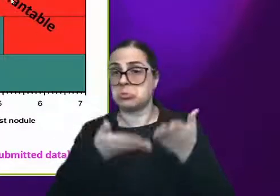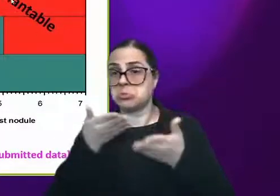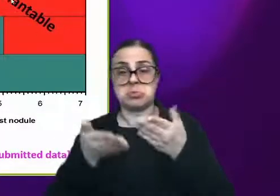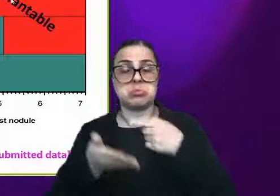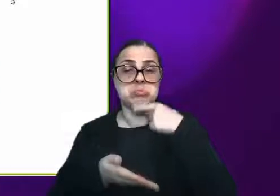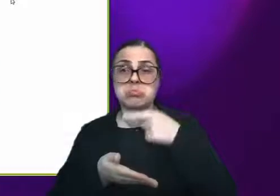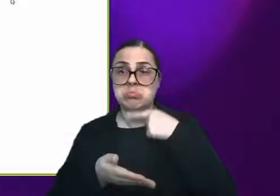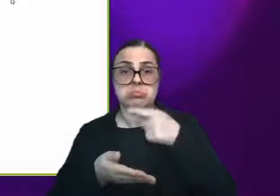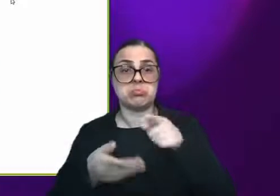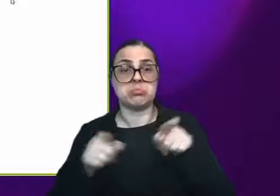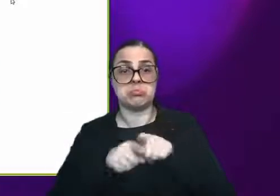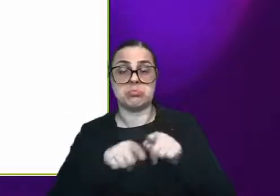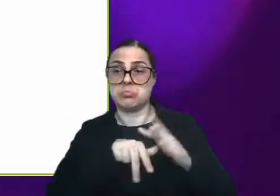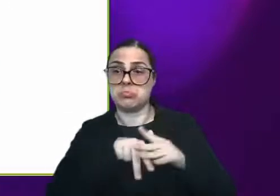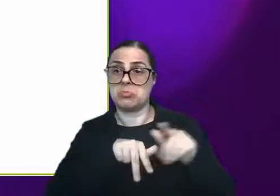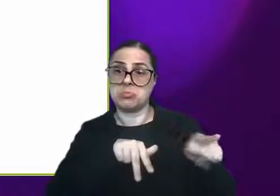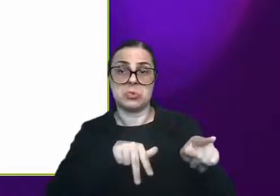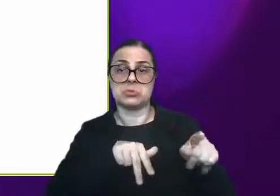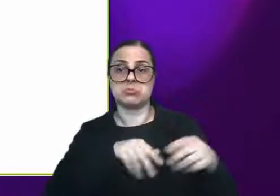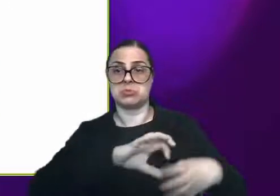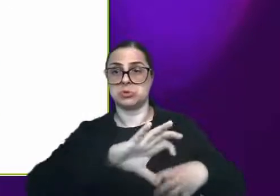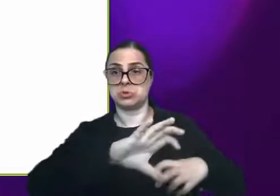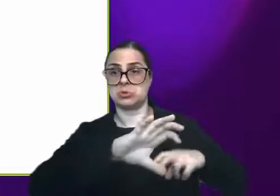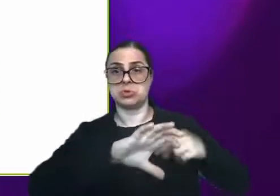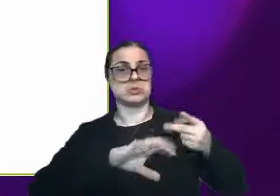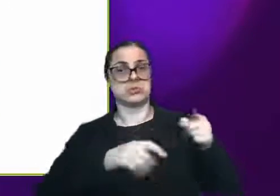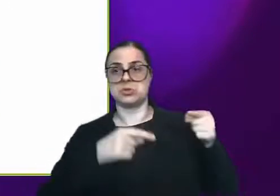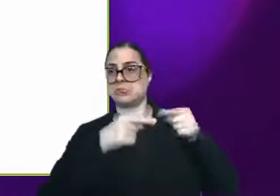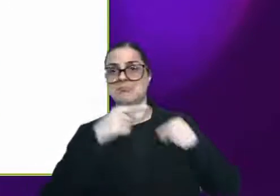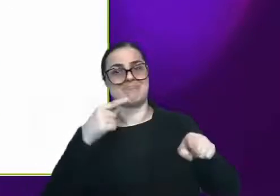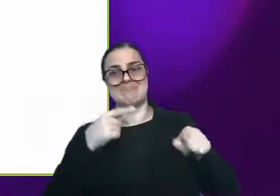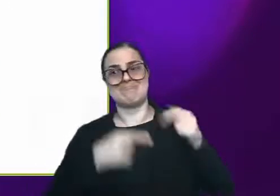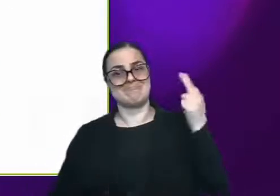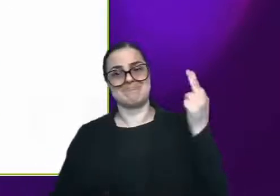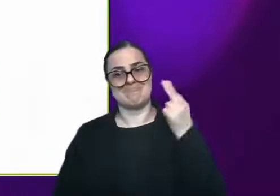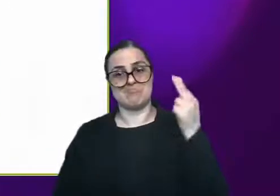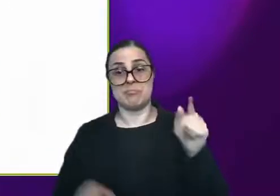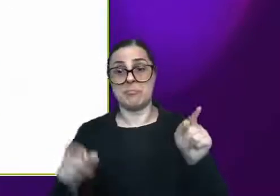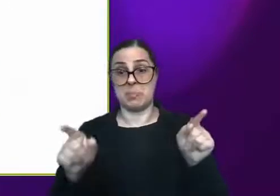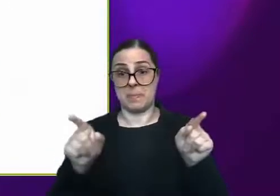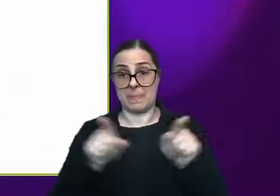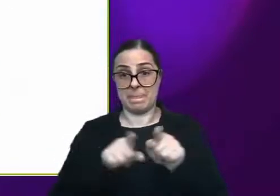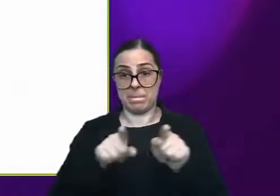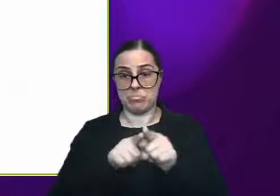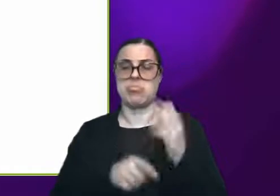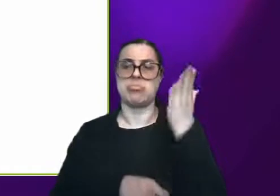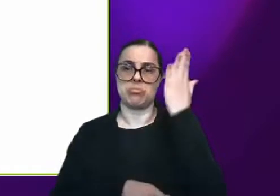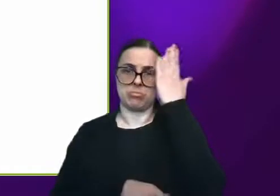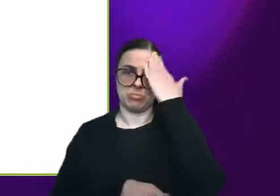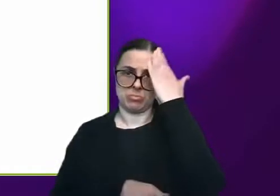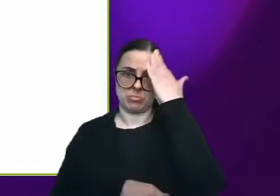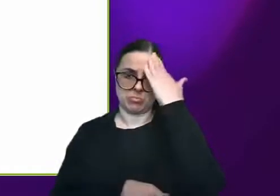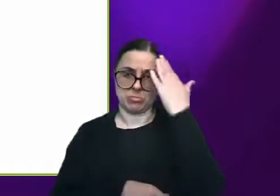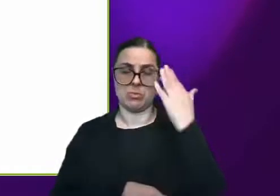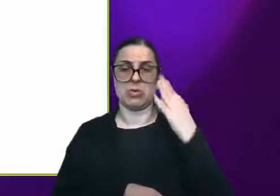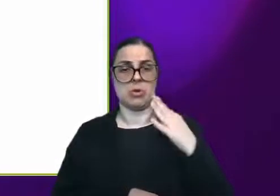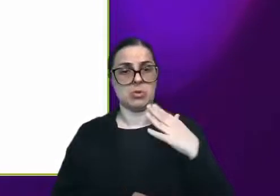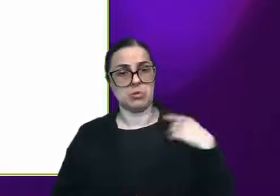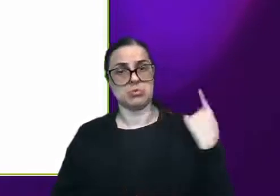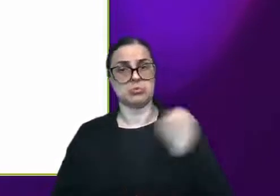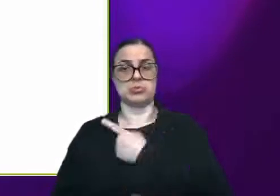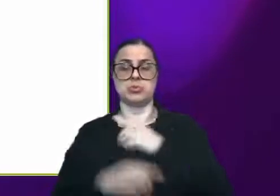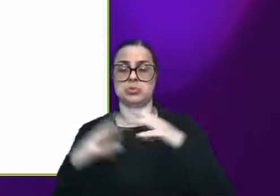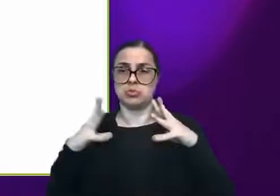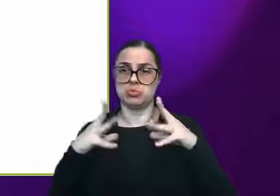locorregionais e não podem ser considerados pacientes para transplante. Também foi mencionado sobre o